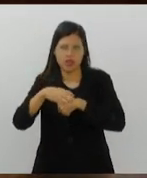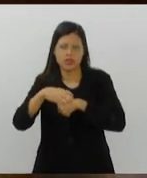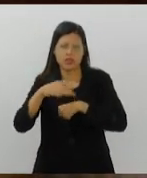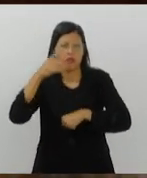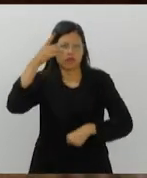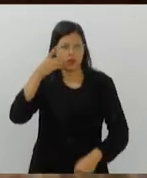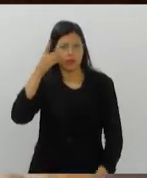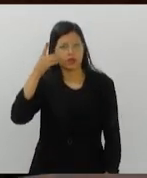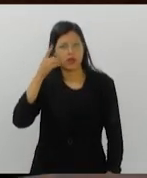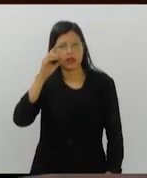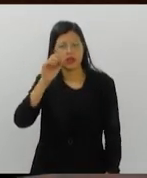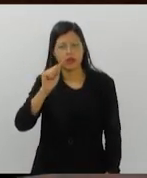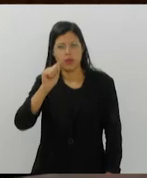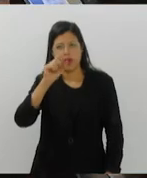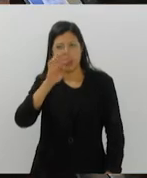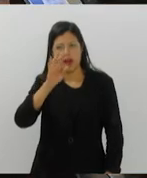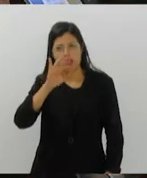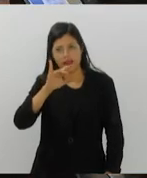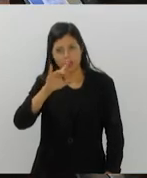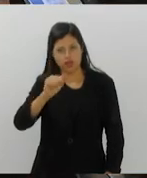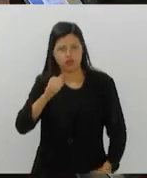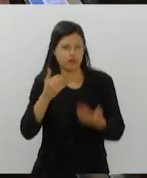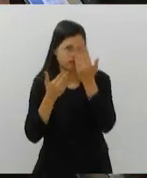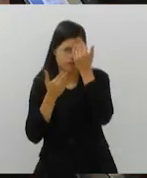deputado Átila Nunes. Obrigado.